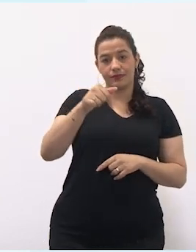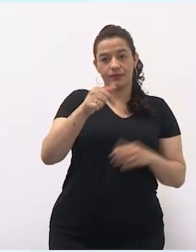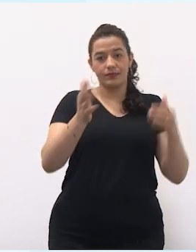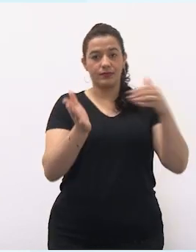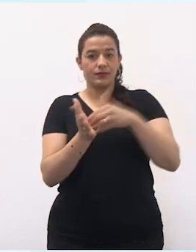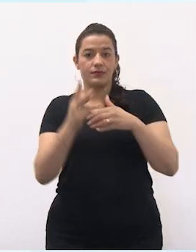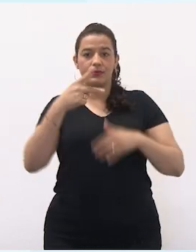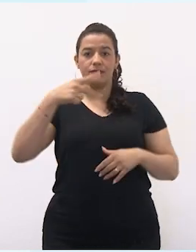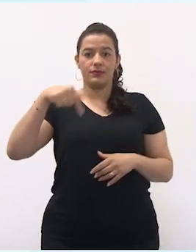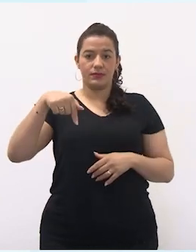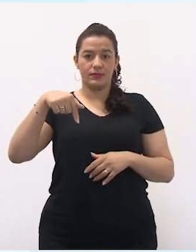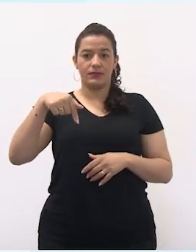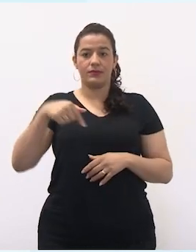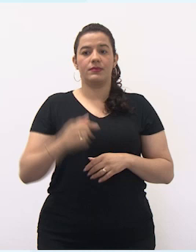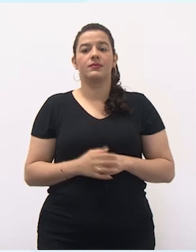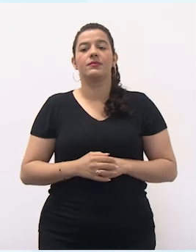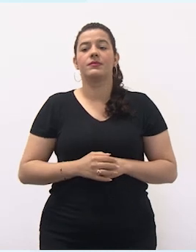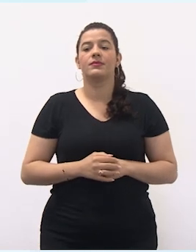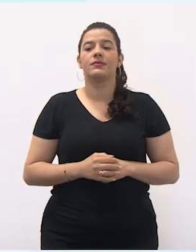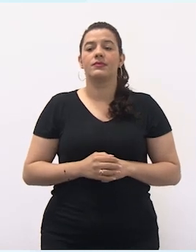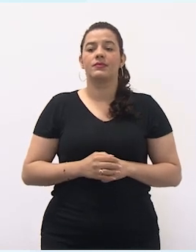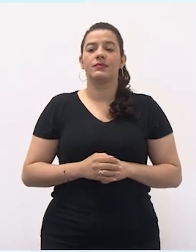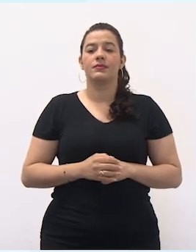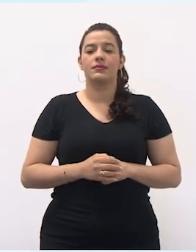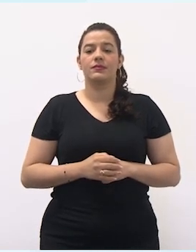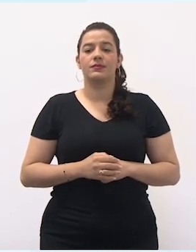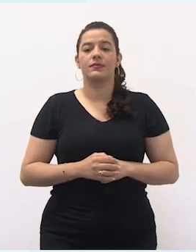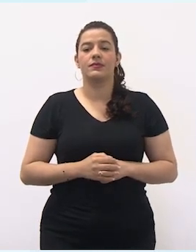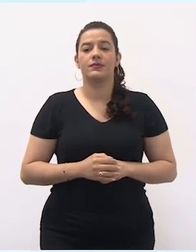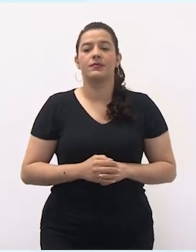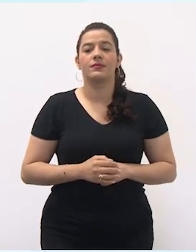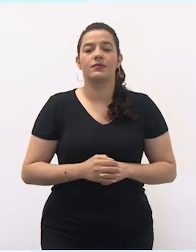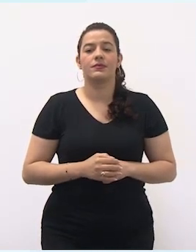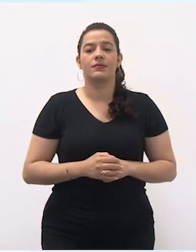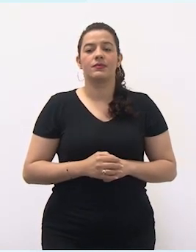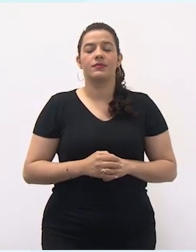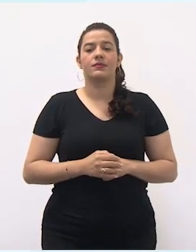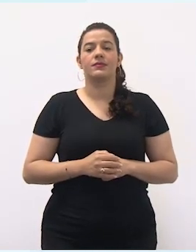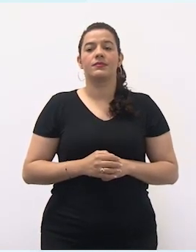ao dia 27. Pode passar, por favor.